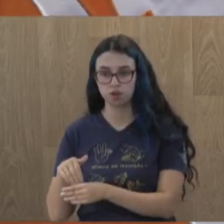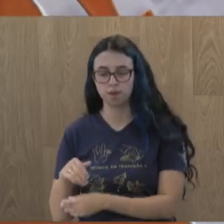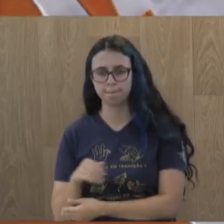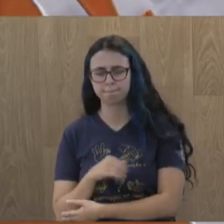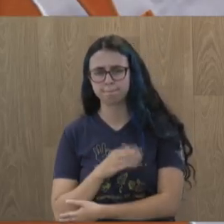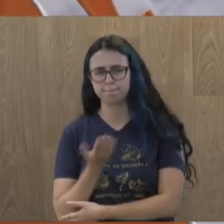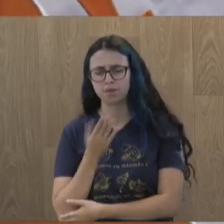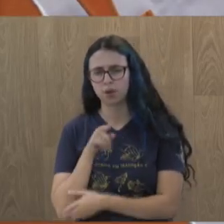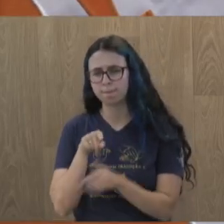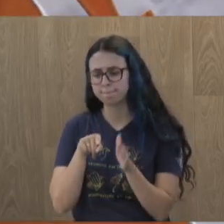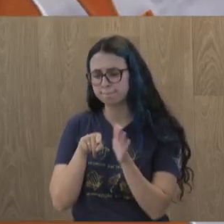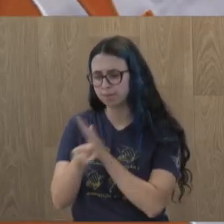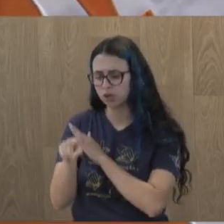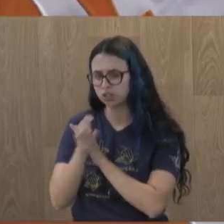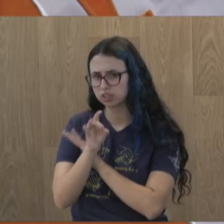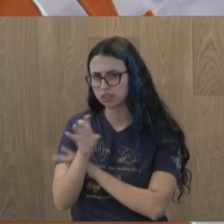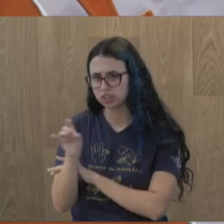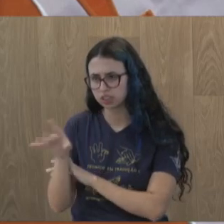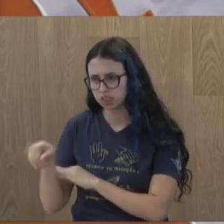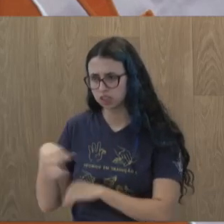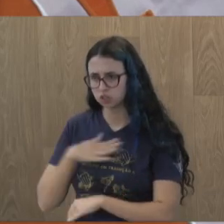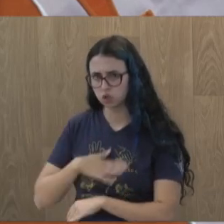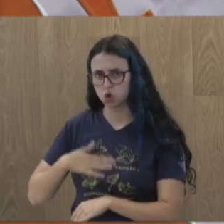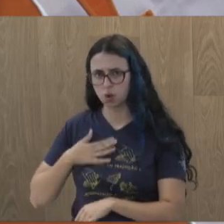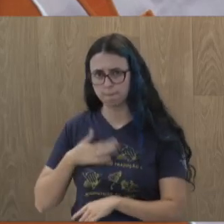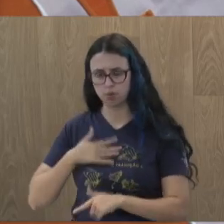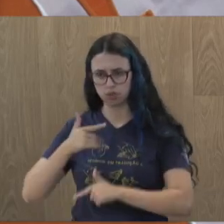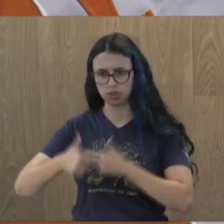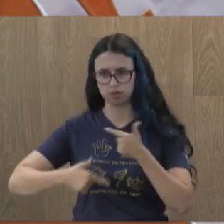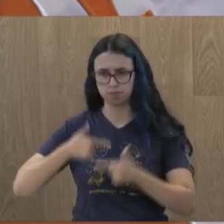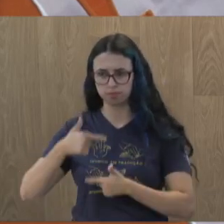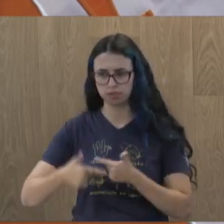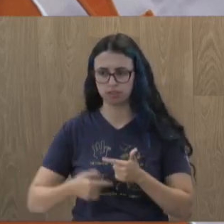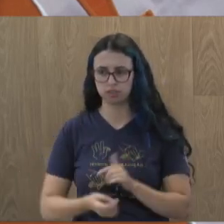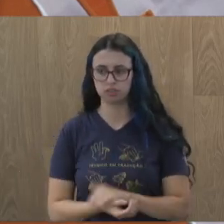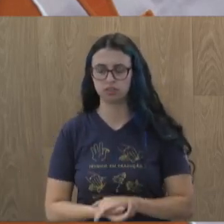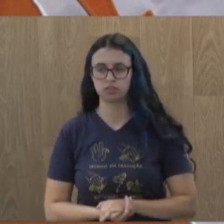trabalho se eles gostaram do meu trabalho.